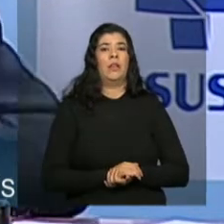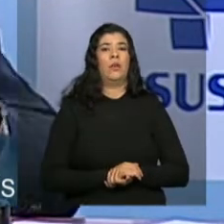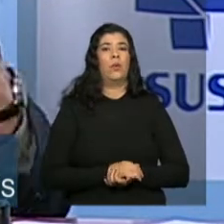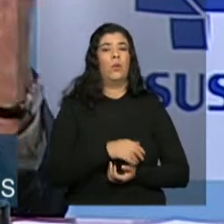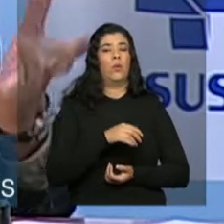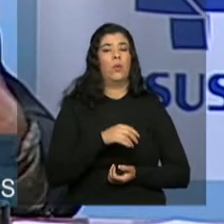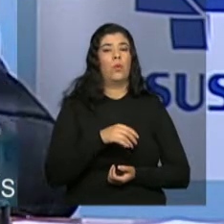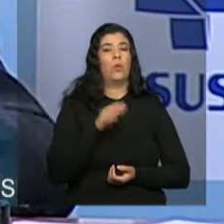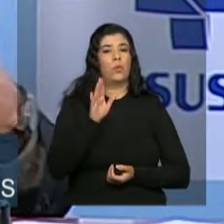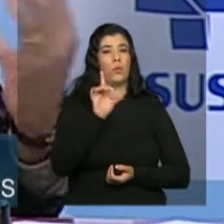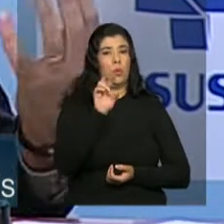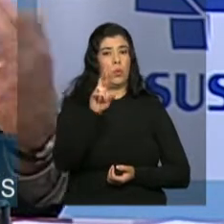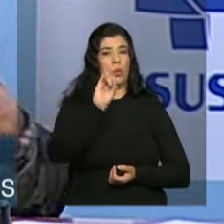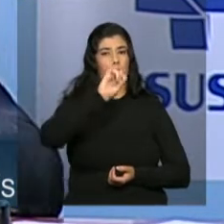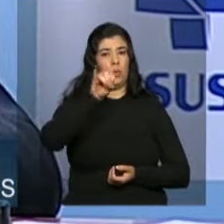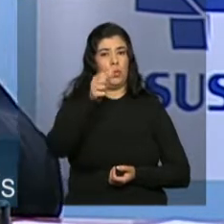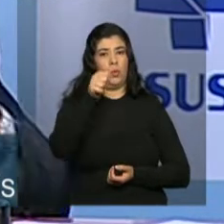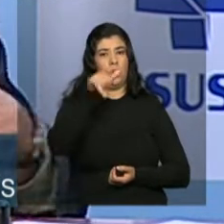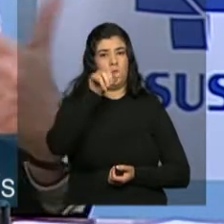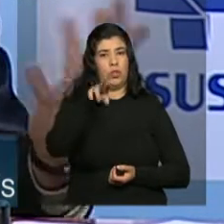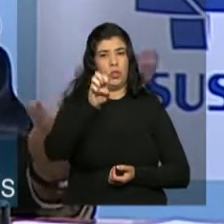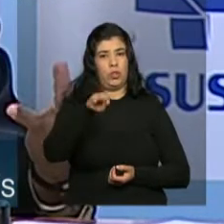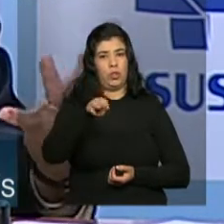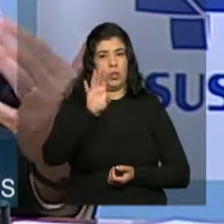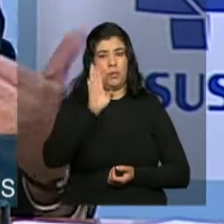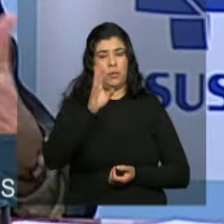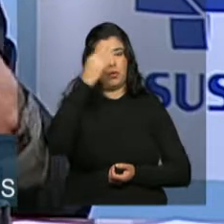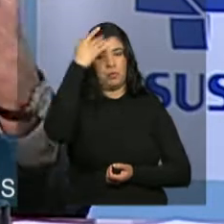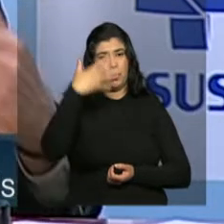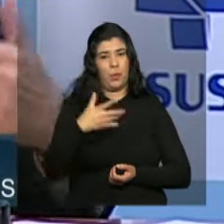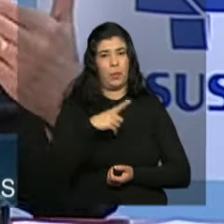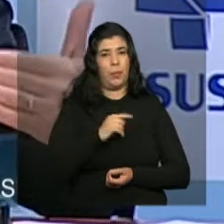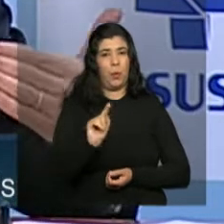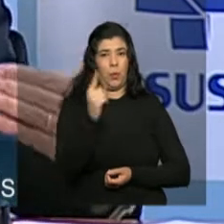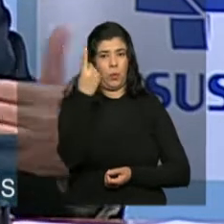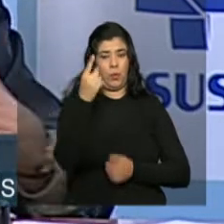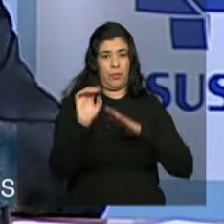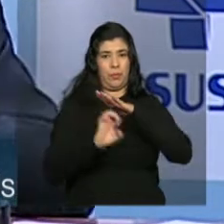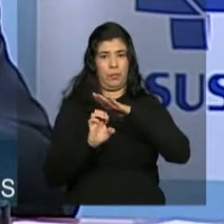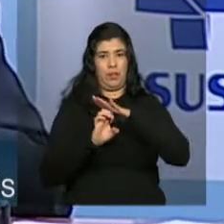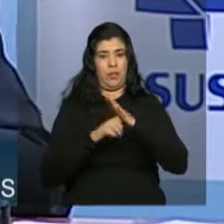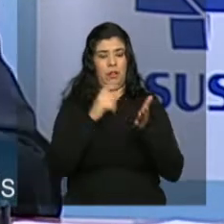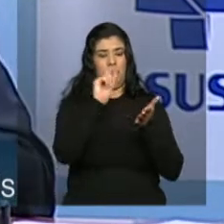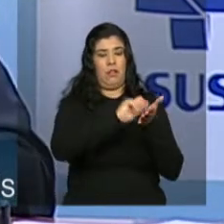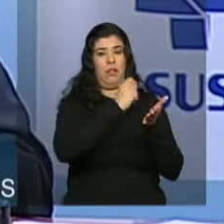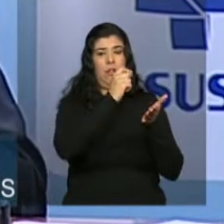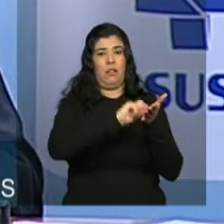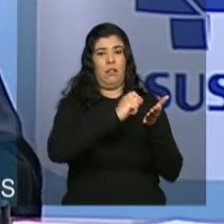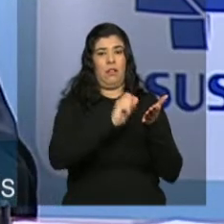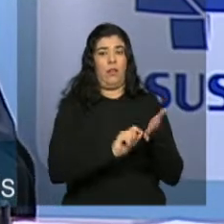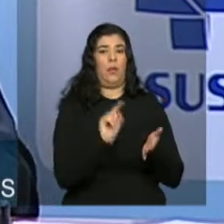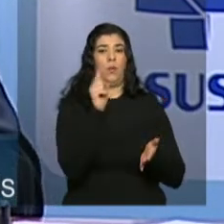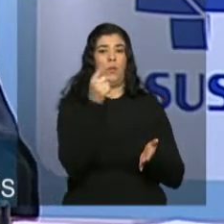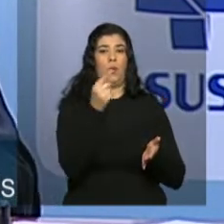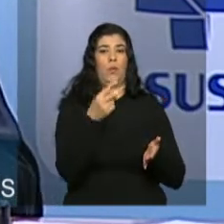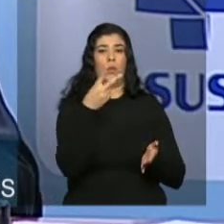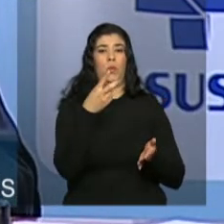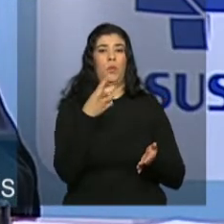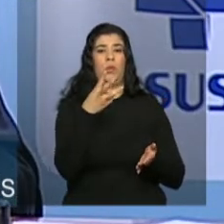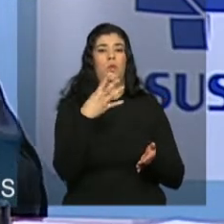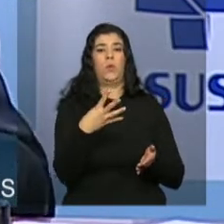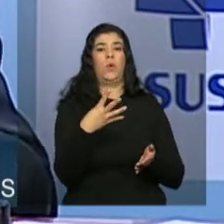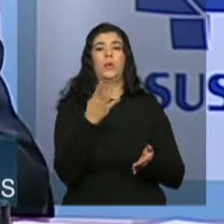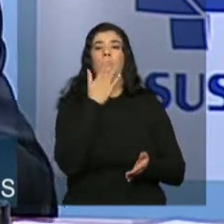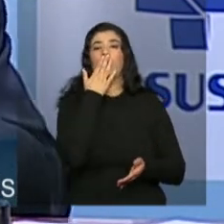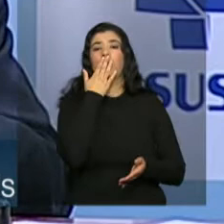vida falou Jaime Neves a mesma empresa registra dois três quatro é o mesmo porque prefeito de competição como